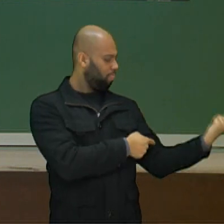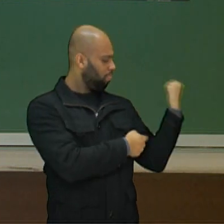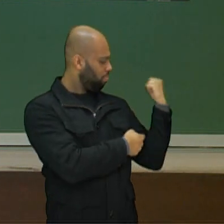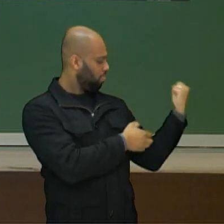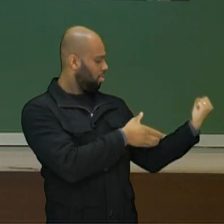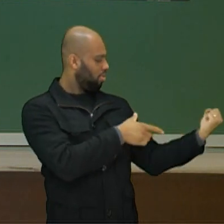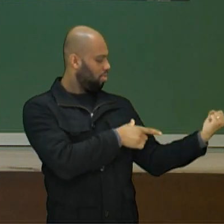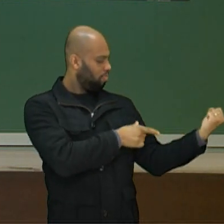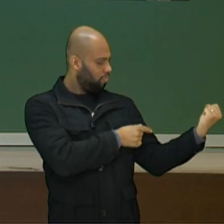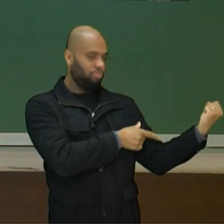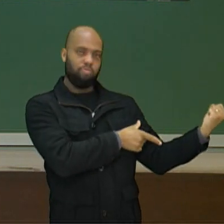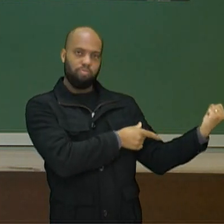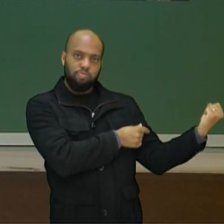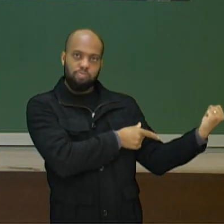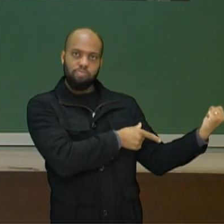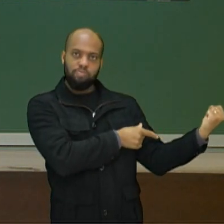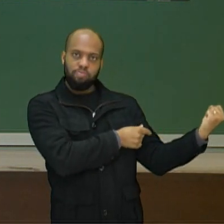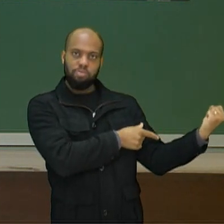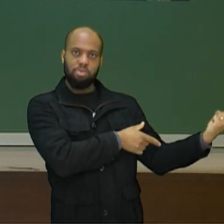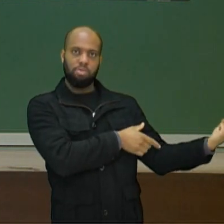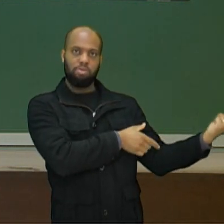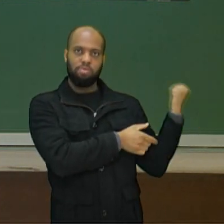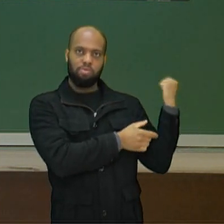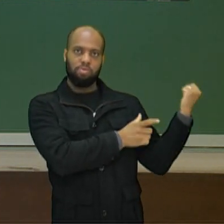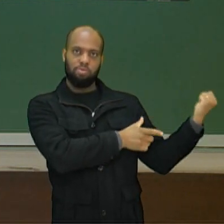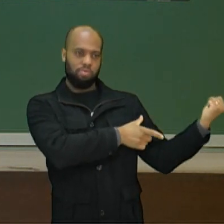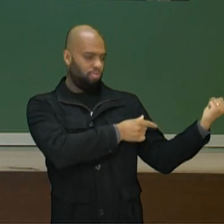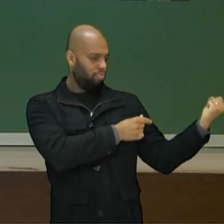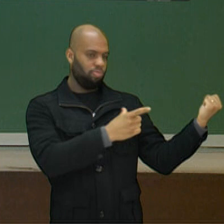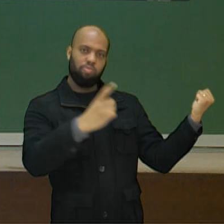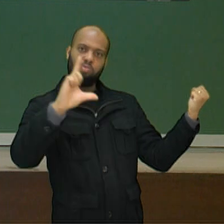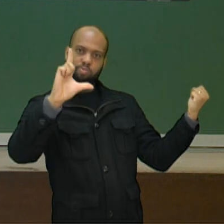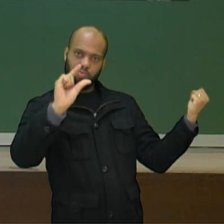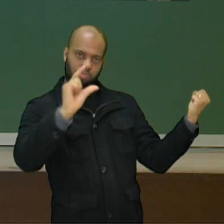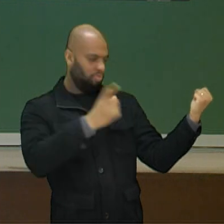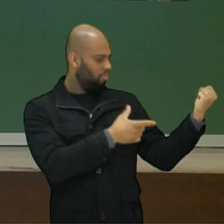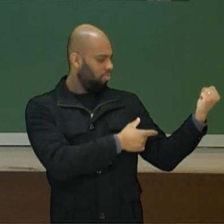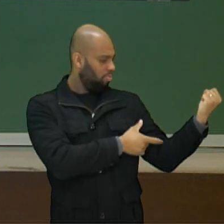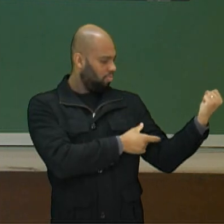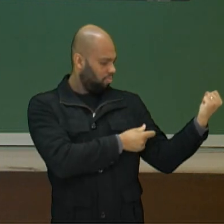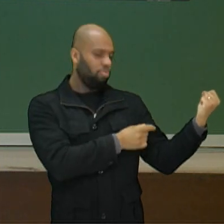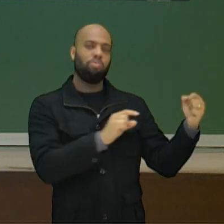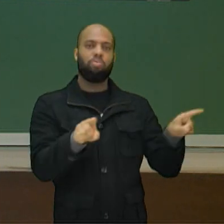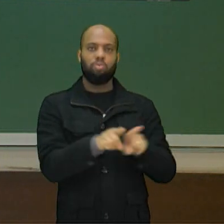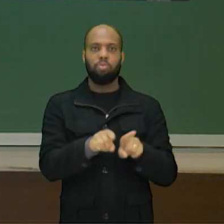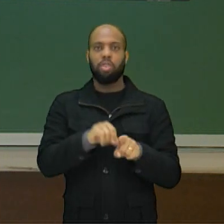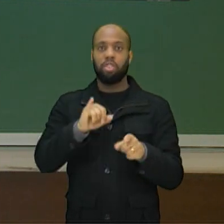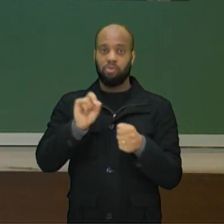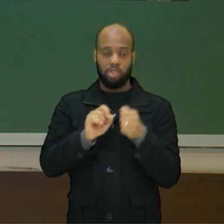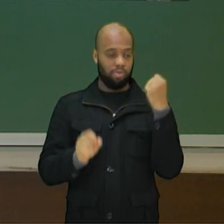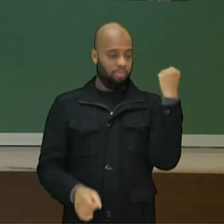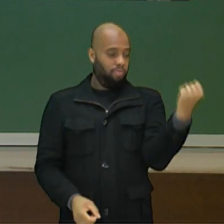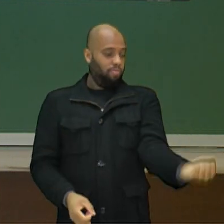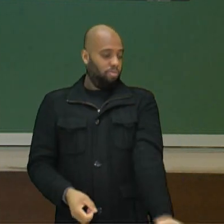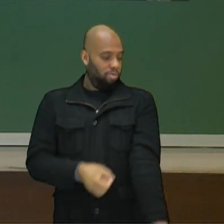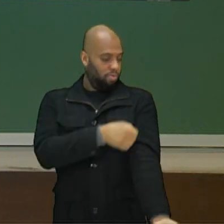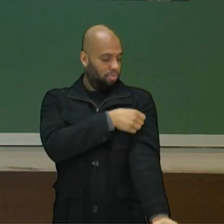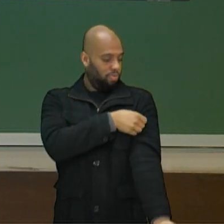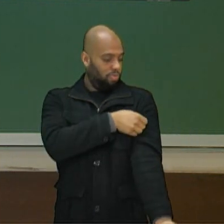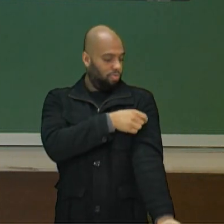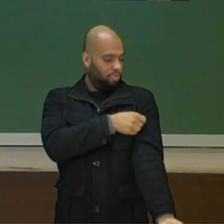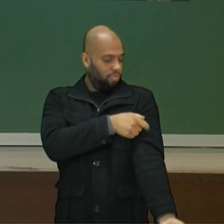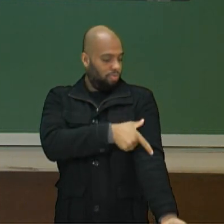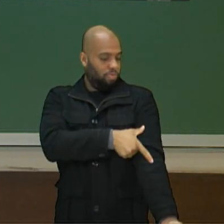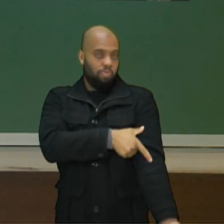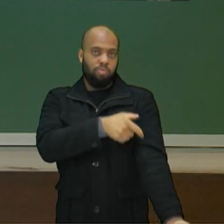estou contraindo, encurtando a musculatura concêntrica. Quando ocorre um prolongamento das fibras, eu tenho